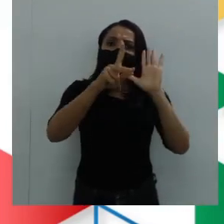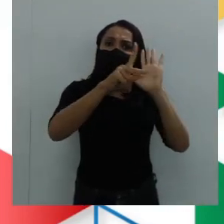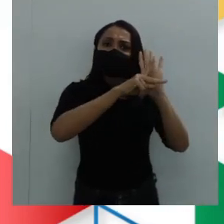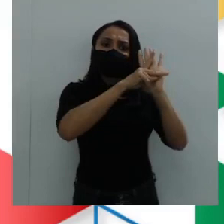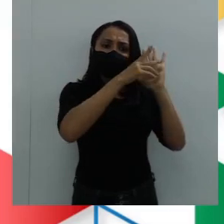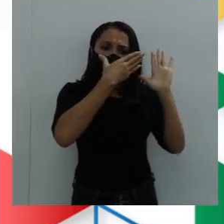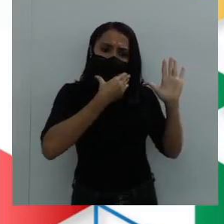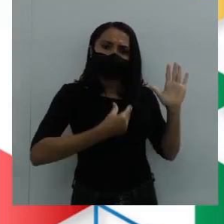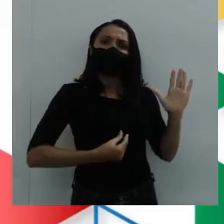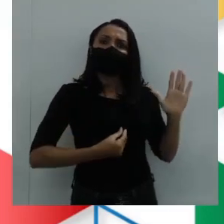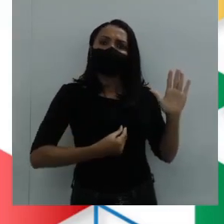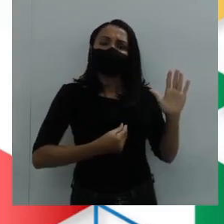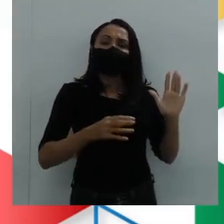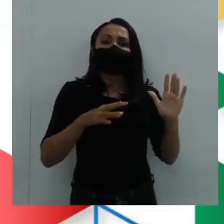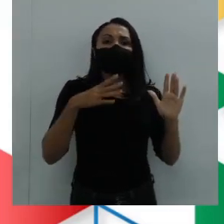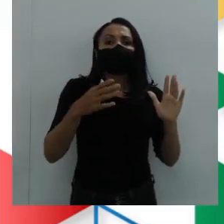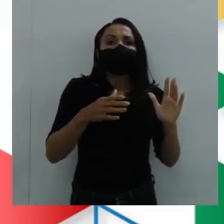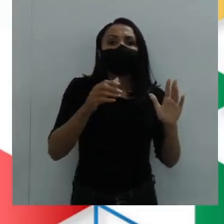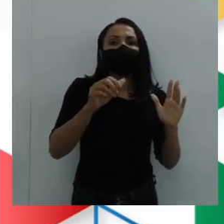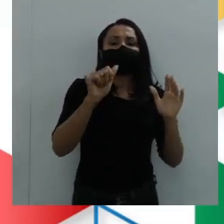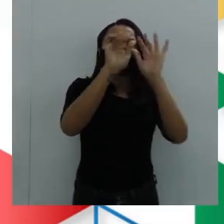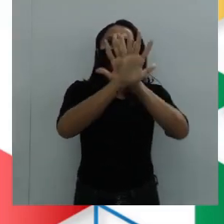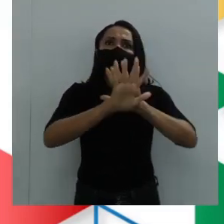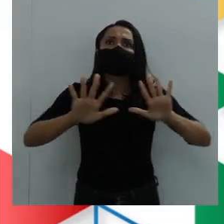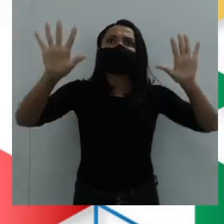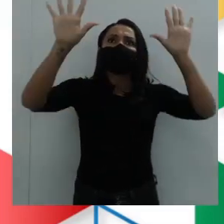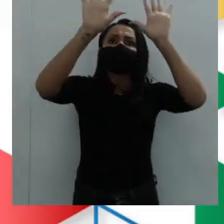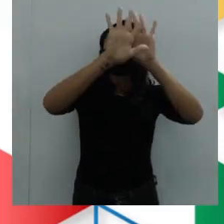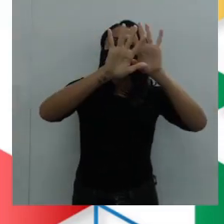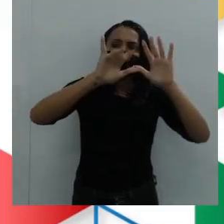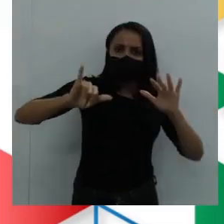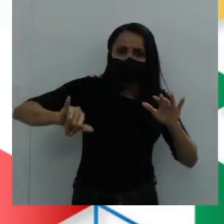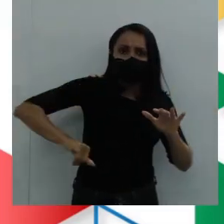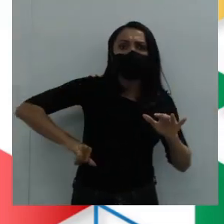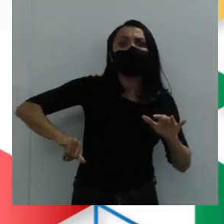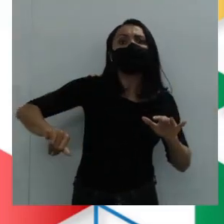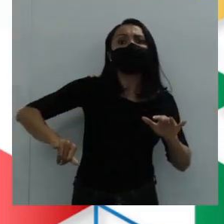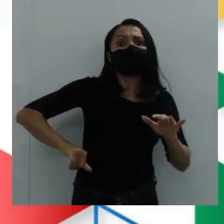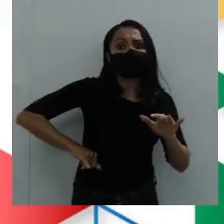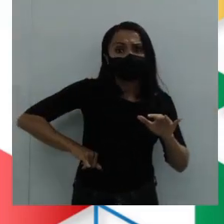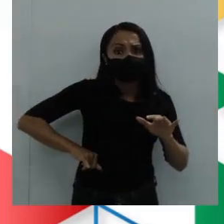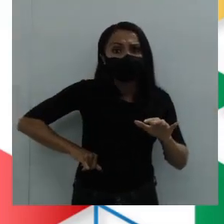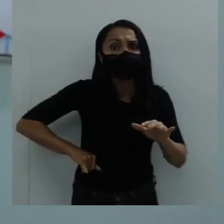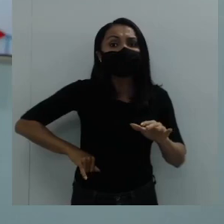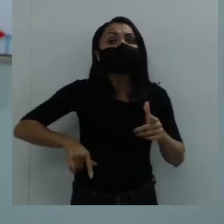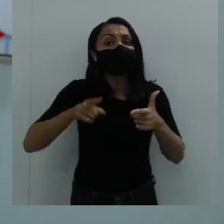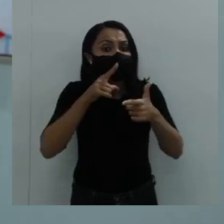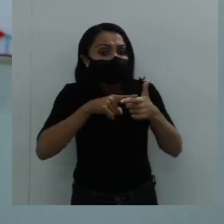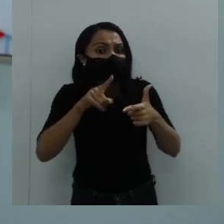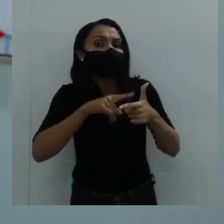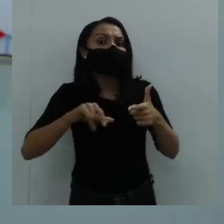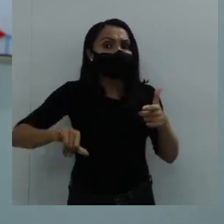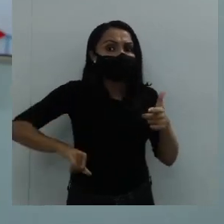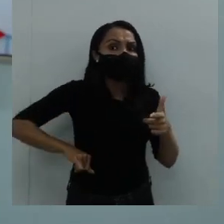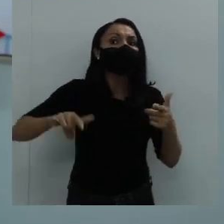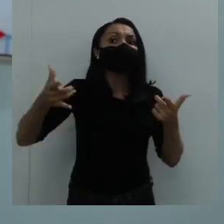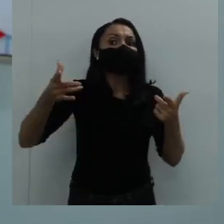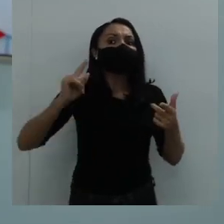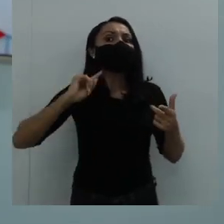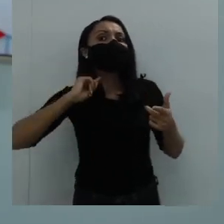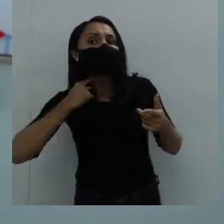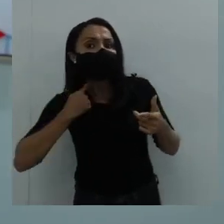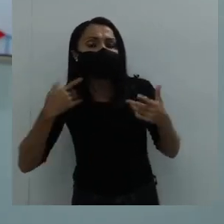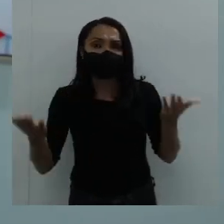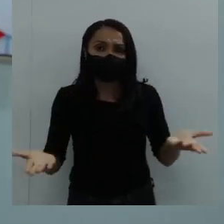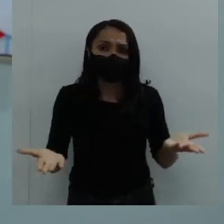homem. O ar, ele vai sofrer. Em outra coisa, ele vai sofrer ali uma punição, uma